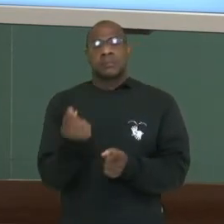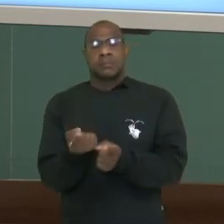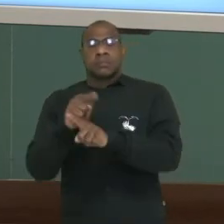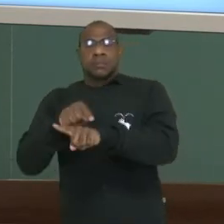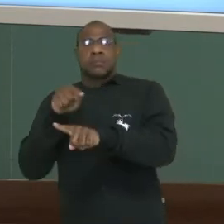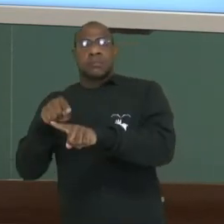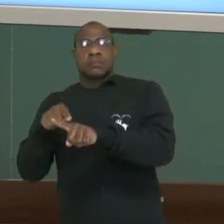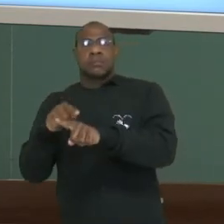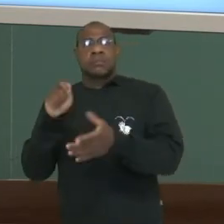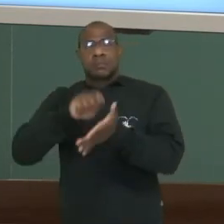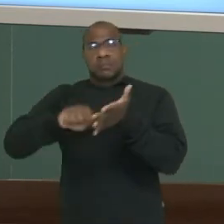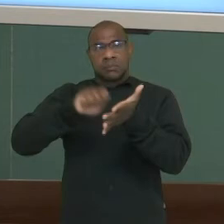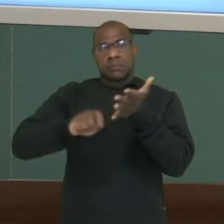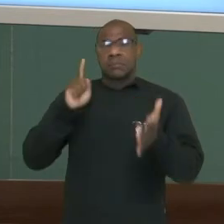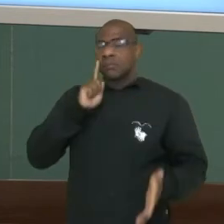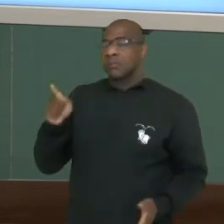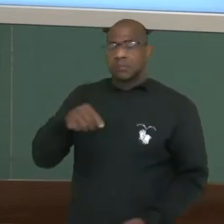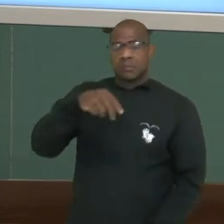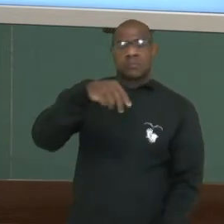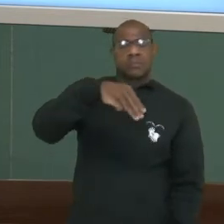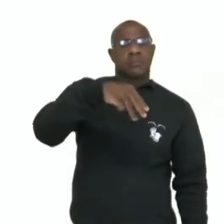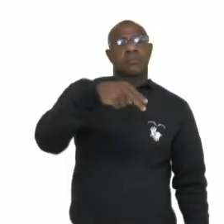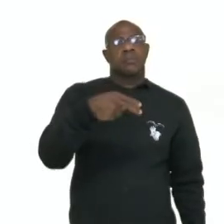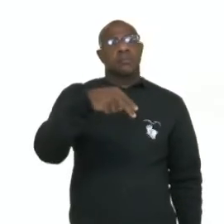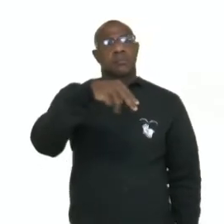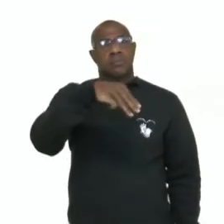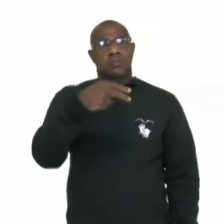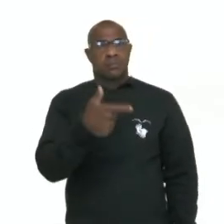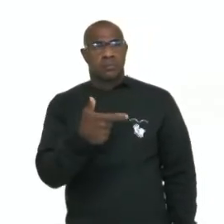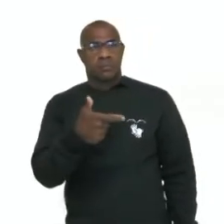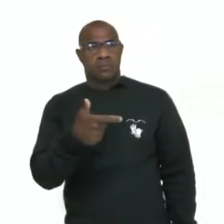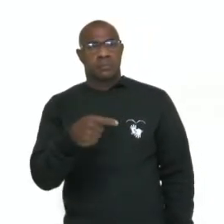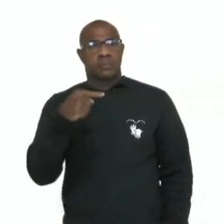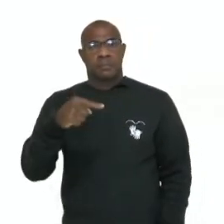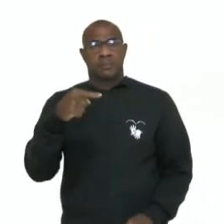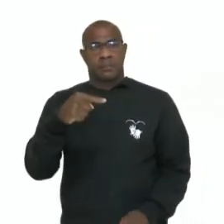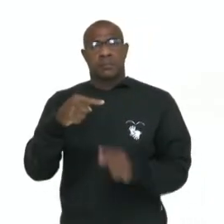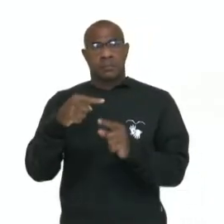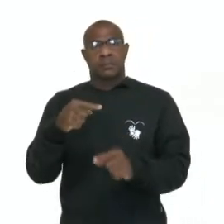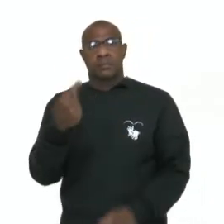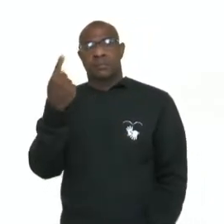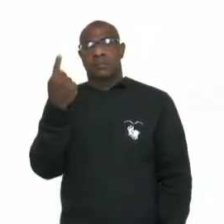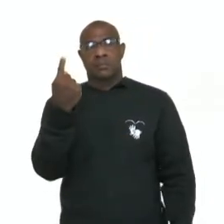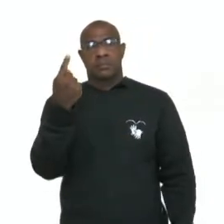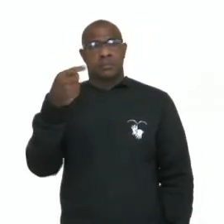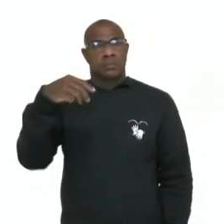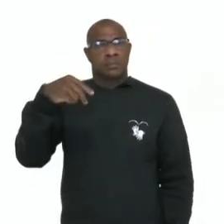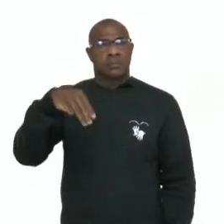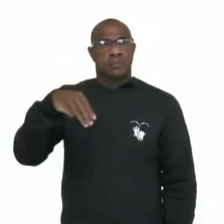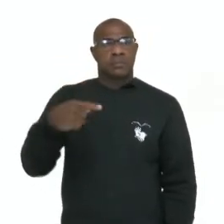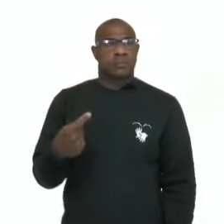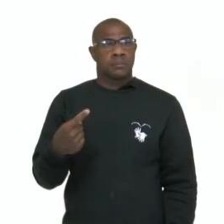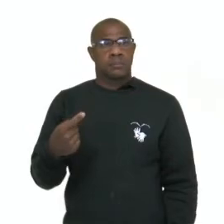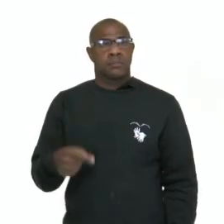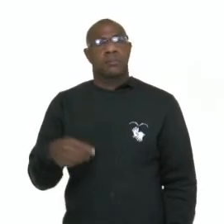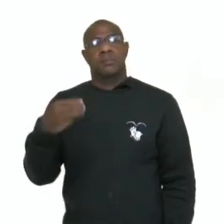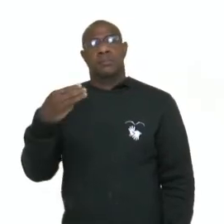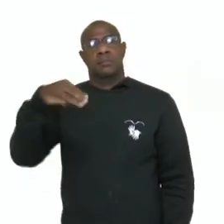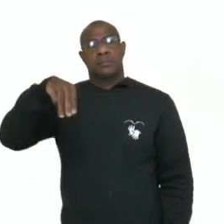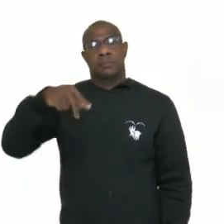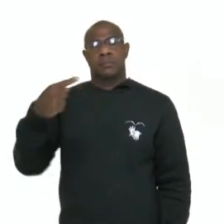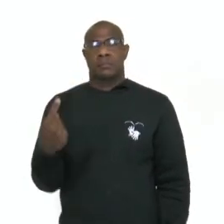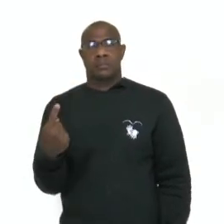Por exemplo, escrevi aqui, M2 é igual a menos o inverso do M1. Ou o M1